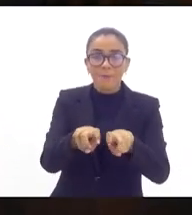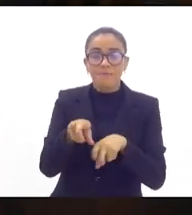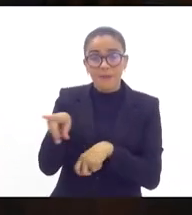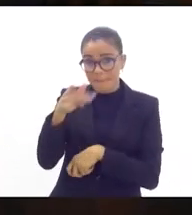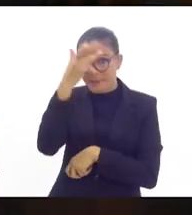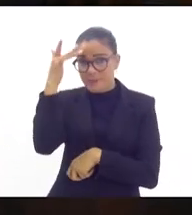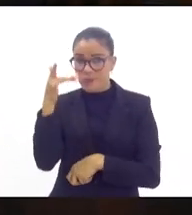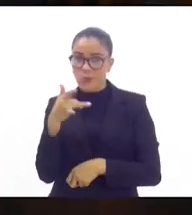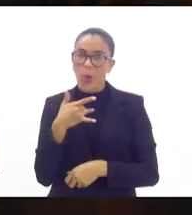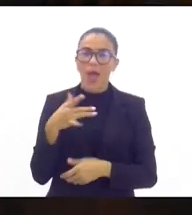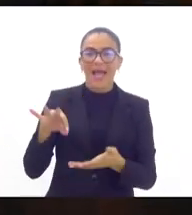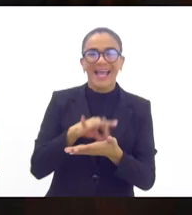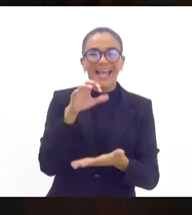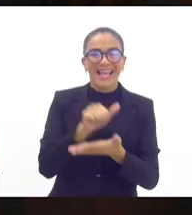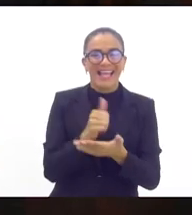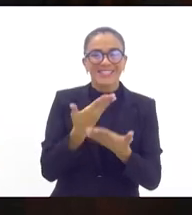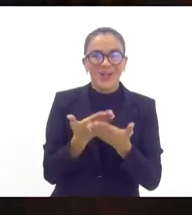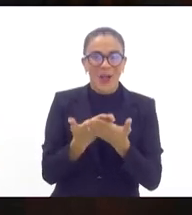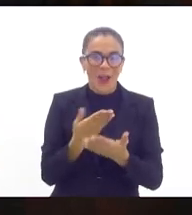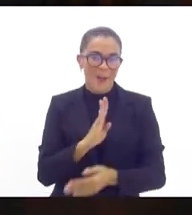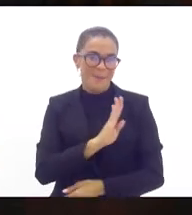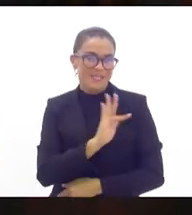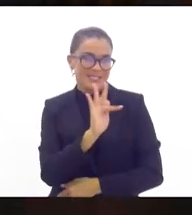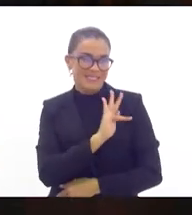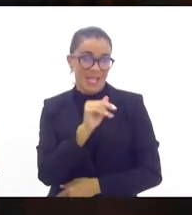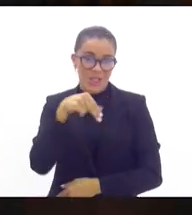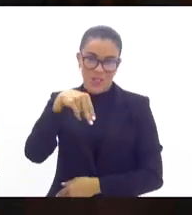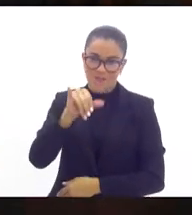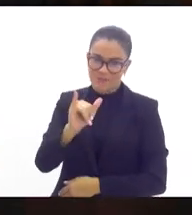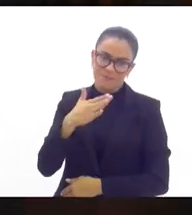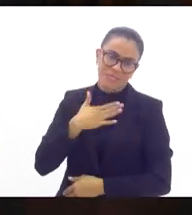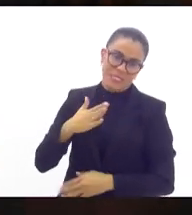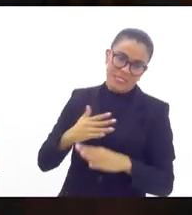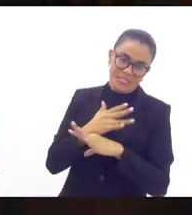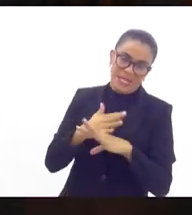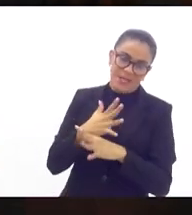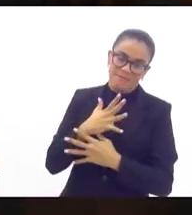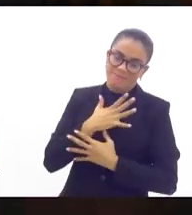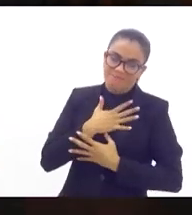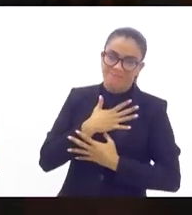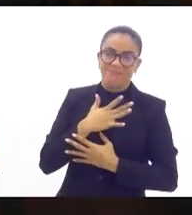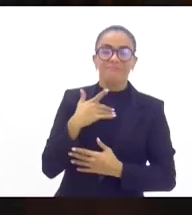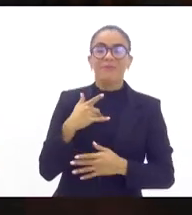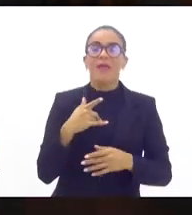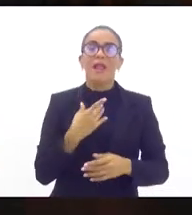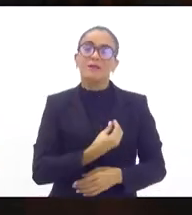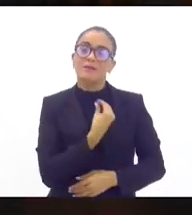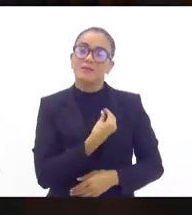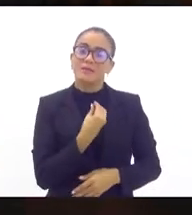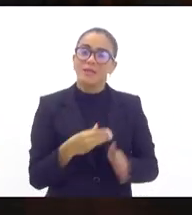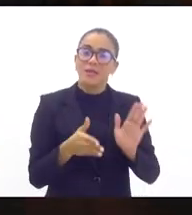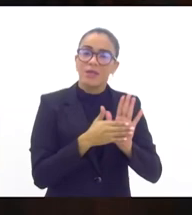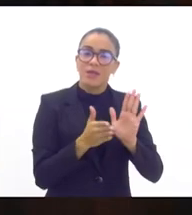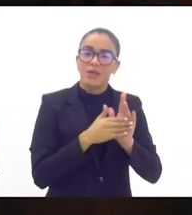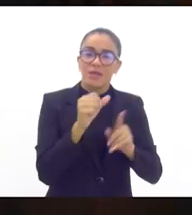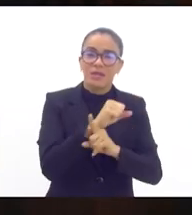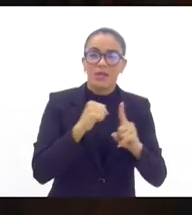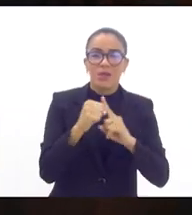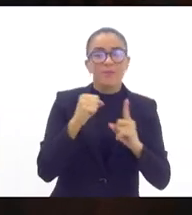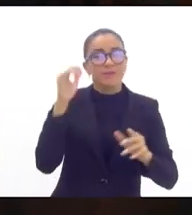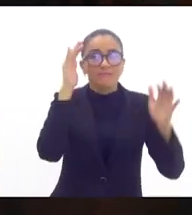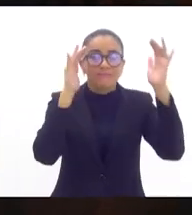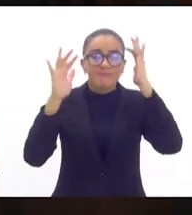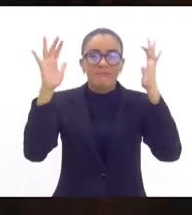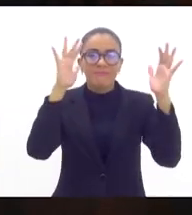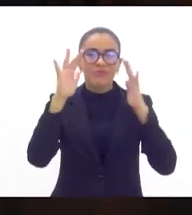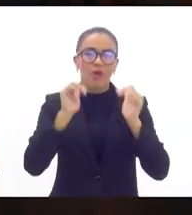ele entra na escolinha de futebol assim na Baixada Fluminense Nova Iguaçu que é minha cidade ele participa de um projeto social em Nova Iguaçu porque ele tem um sonho de jogar no